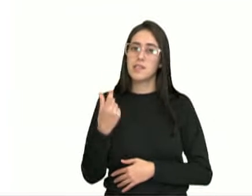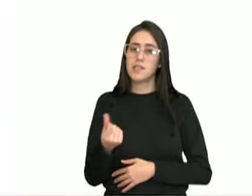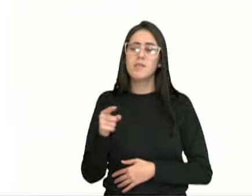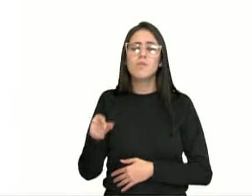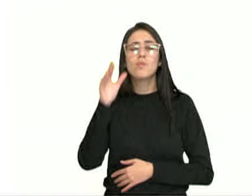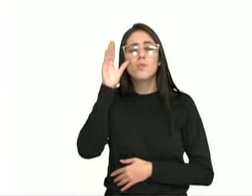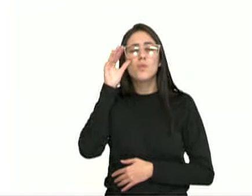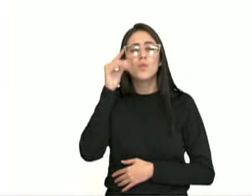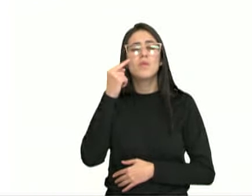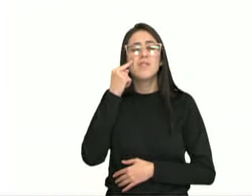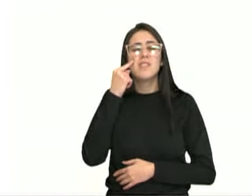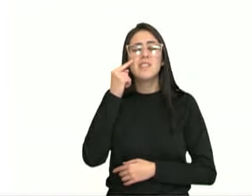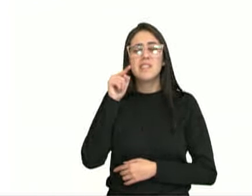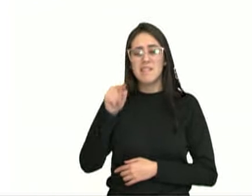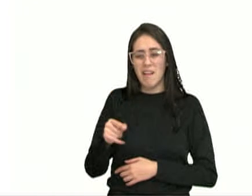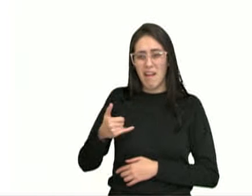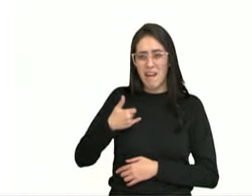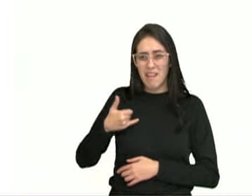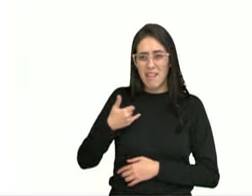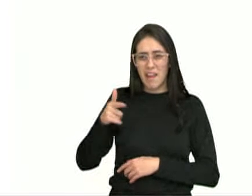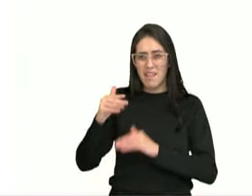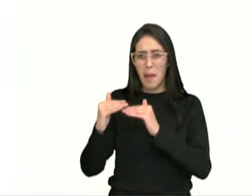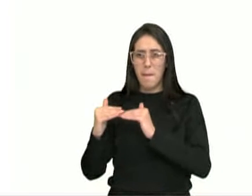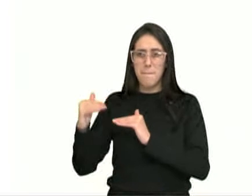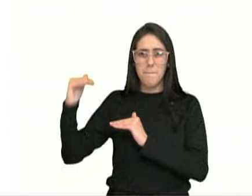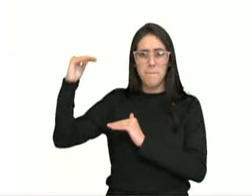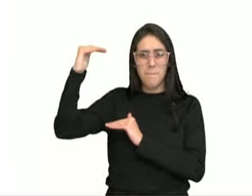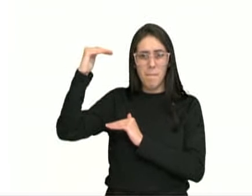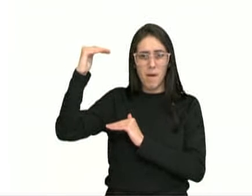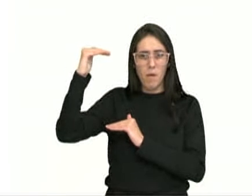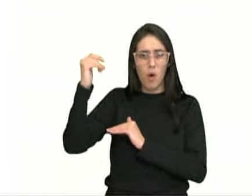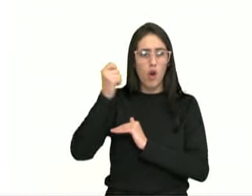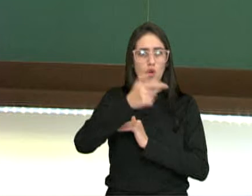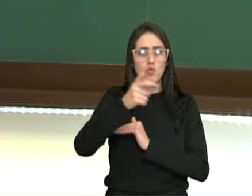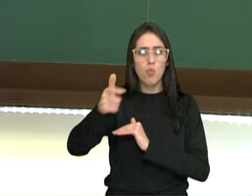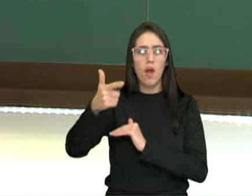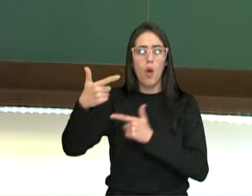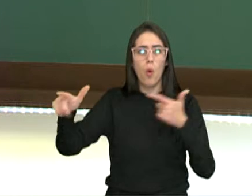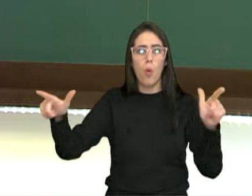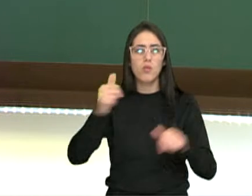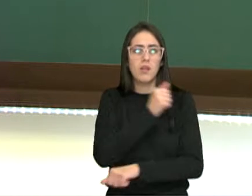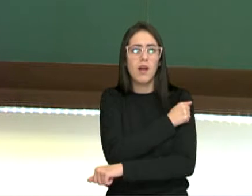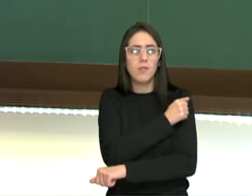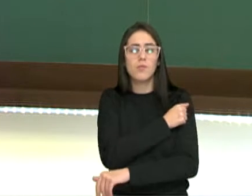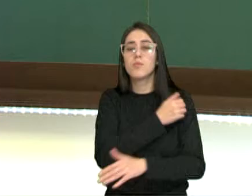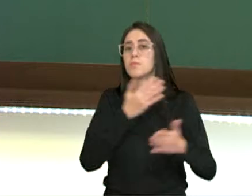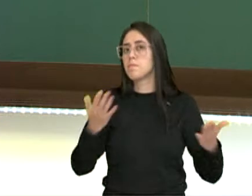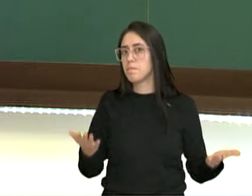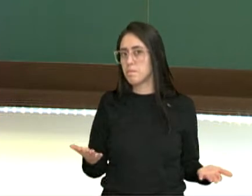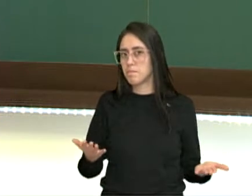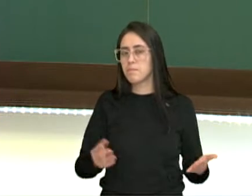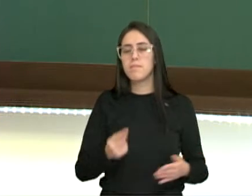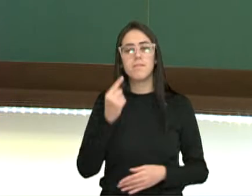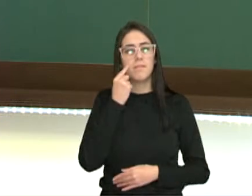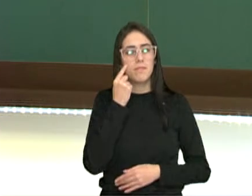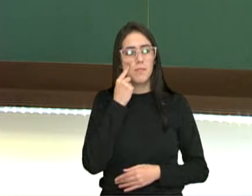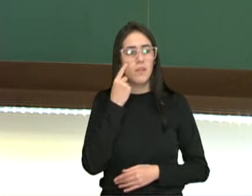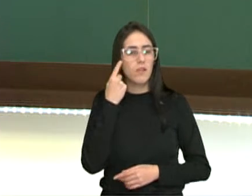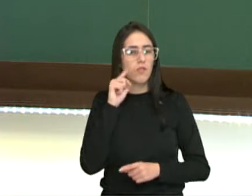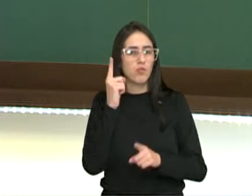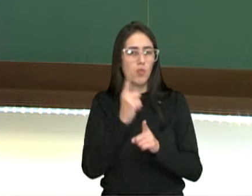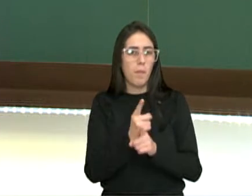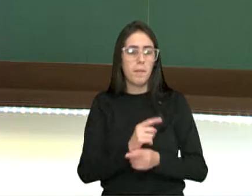se a sua idade é superior à média dos seus colegas de classe. Bem, vamos descobrir